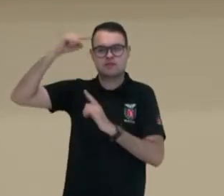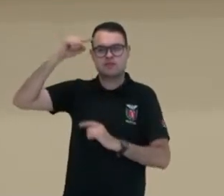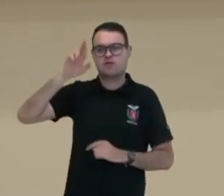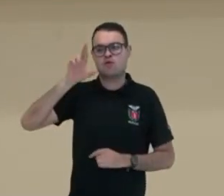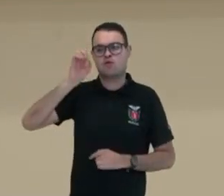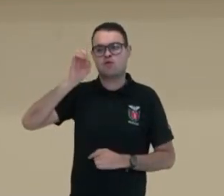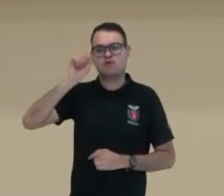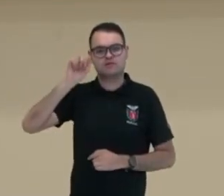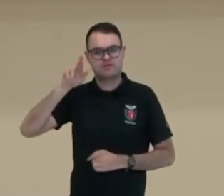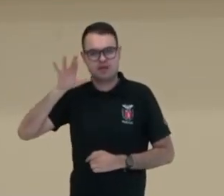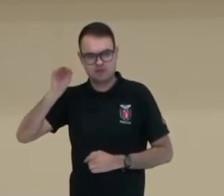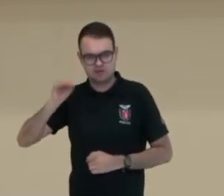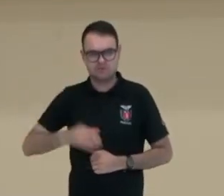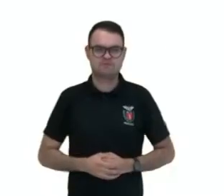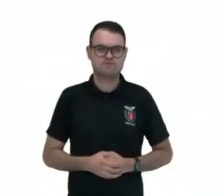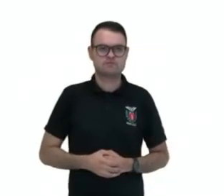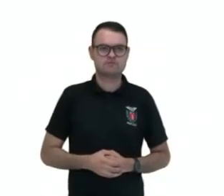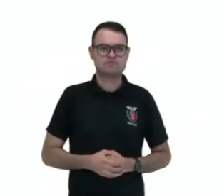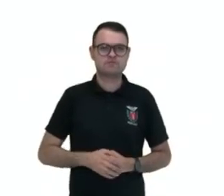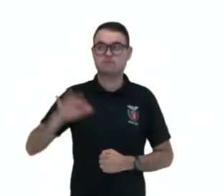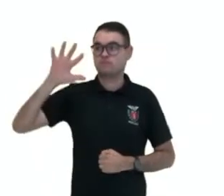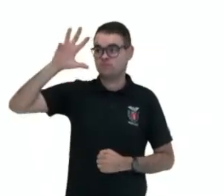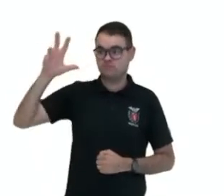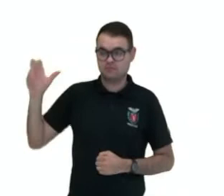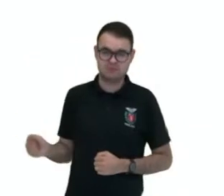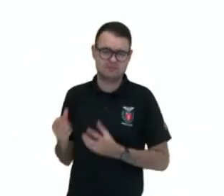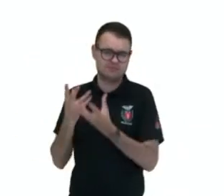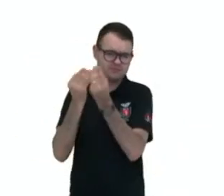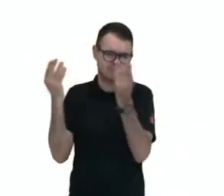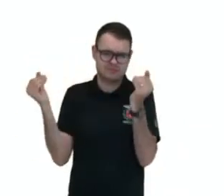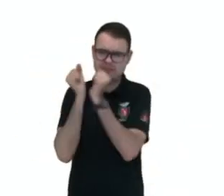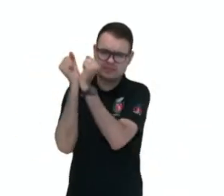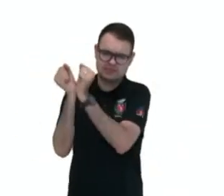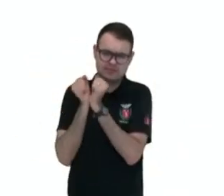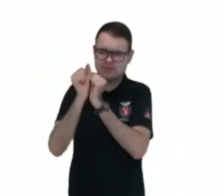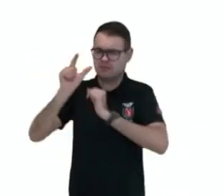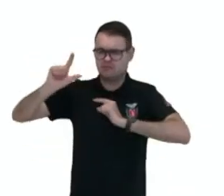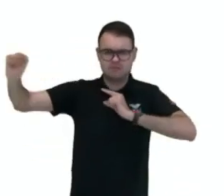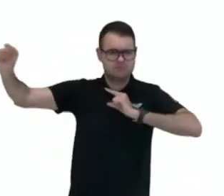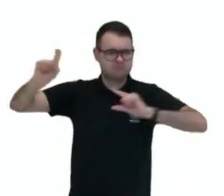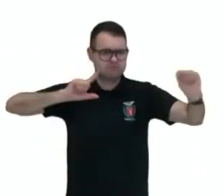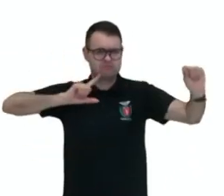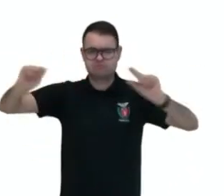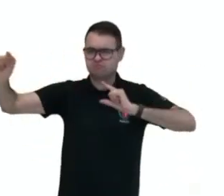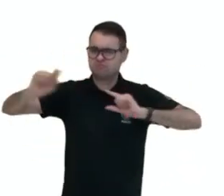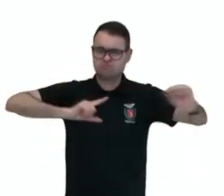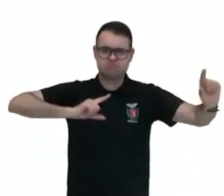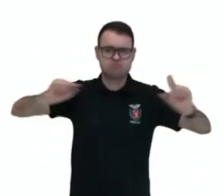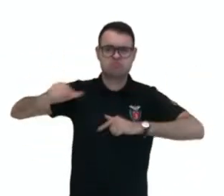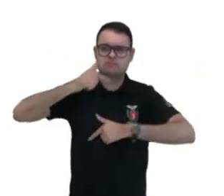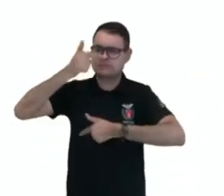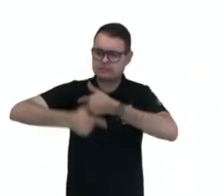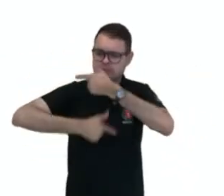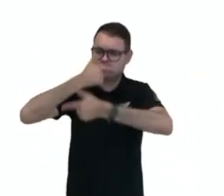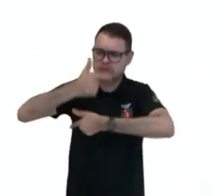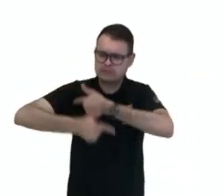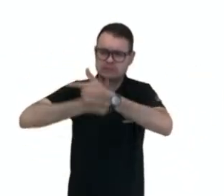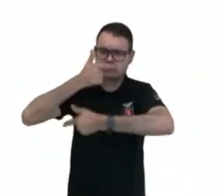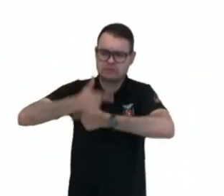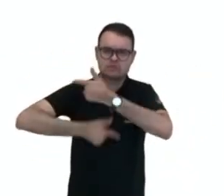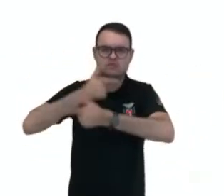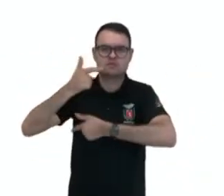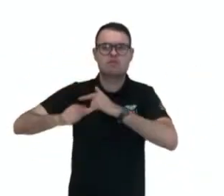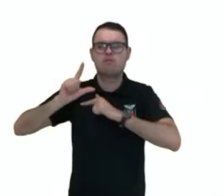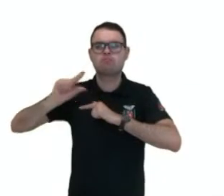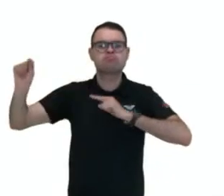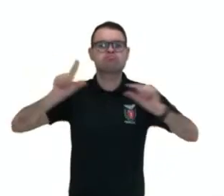Rosário. Muitos africanos escravizados fugiam dessa situação, do trabalho forçado. E saíam,